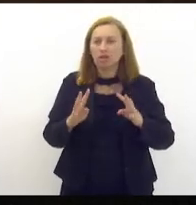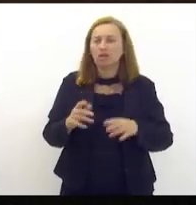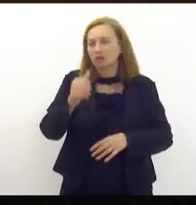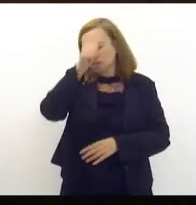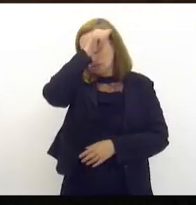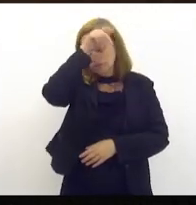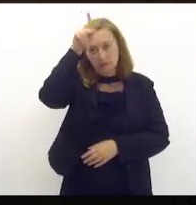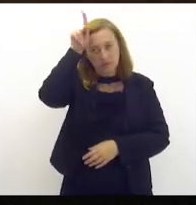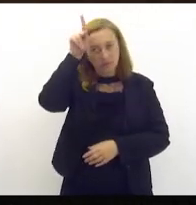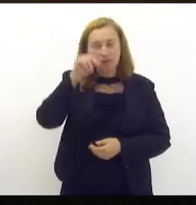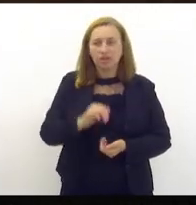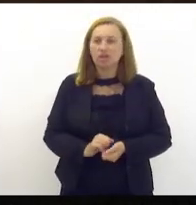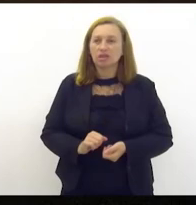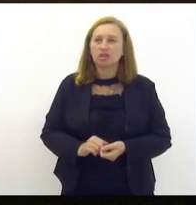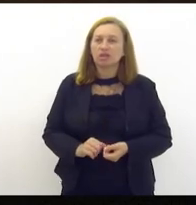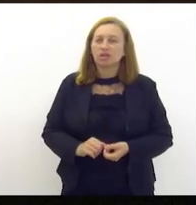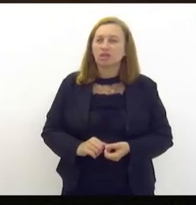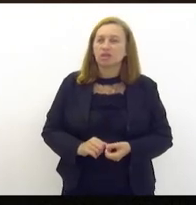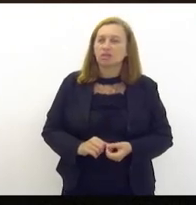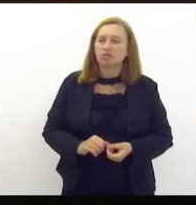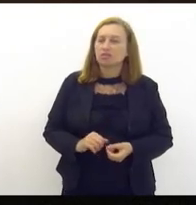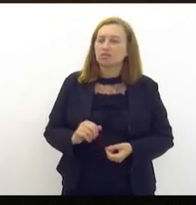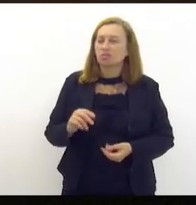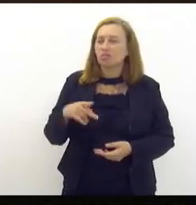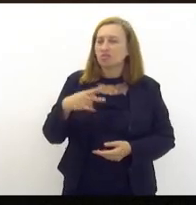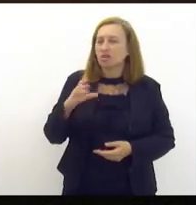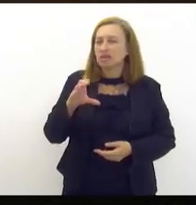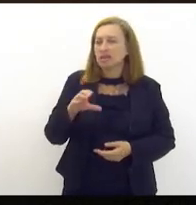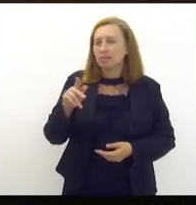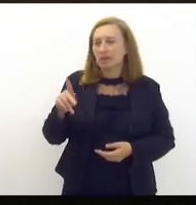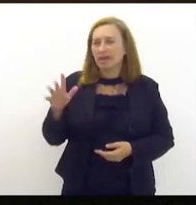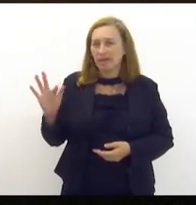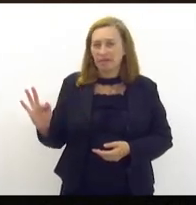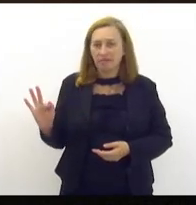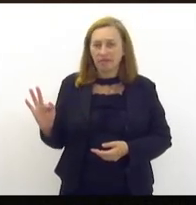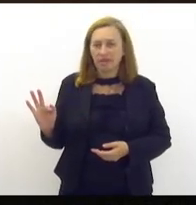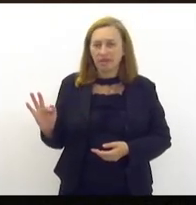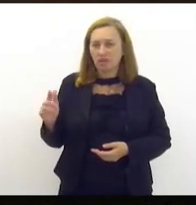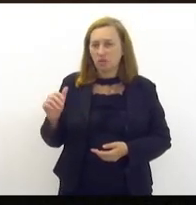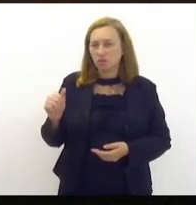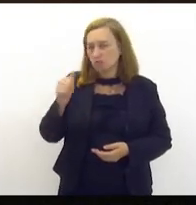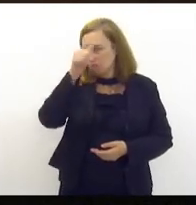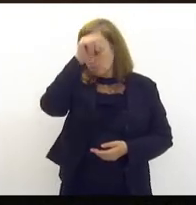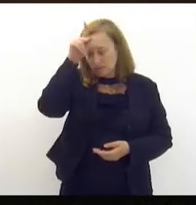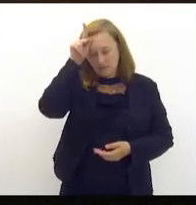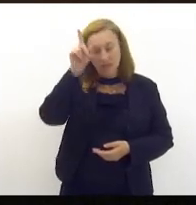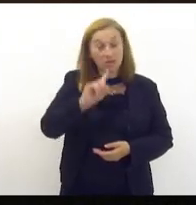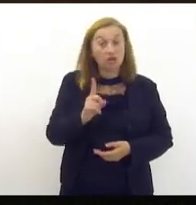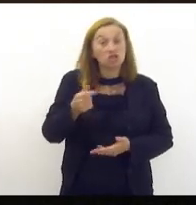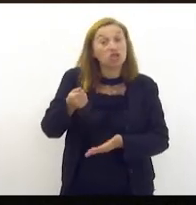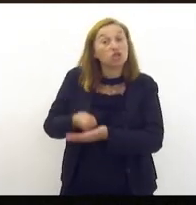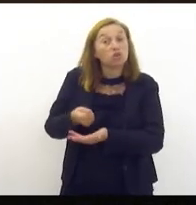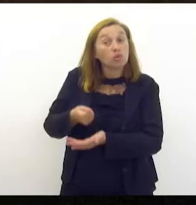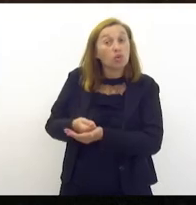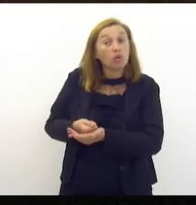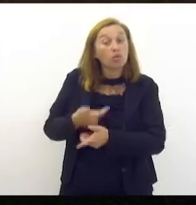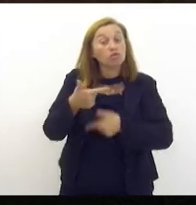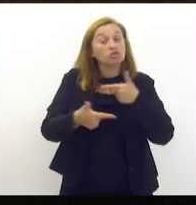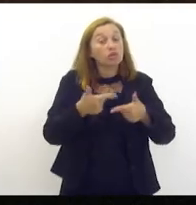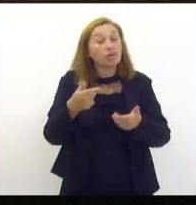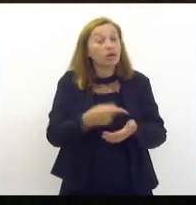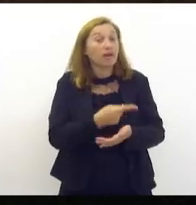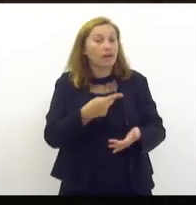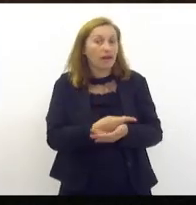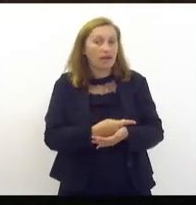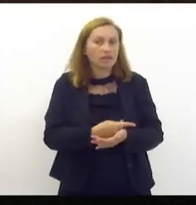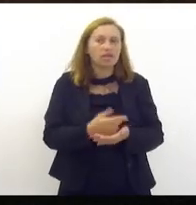prefeitos. A gente que não bate no CPF do prefeito, a gente não cobra do CPF do prefeito, a gente cobra nessas operações ilegais. E